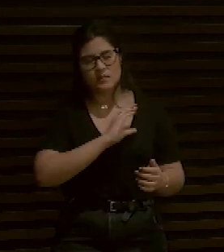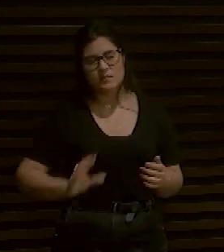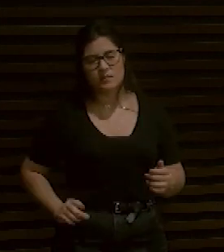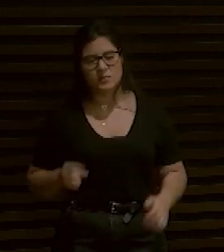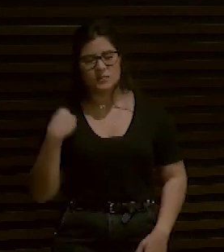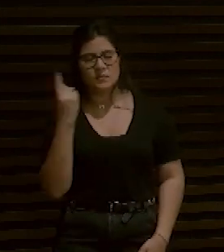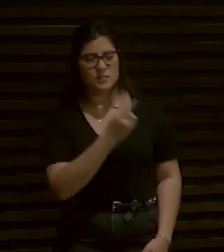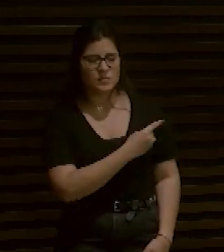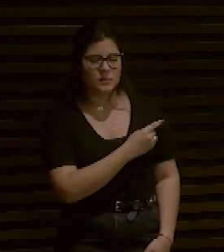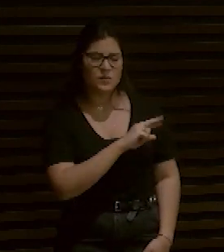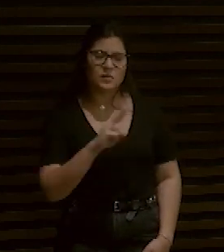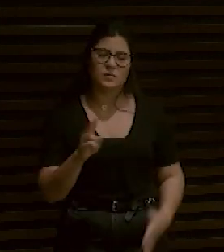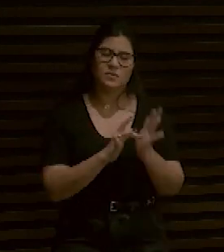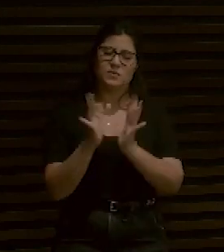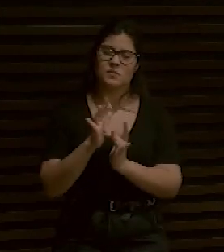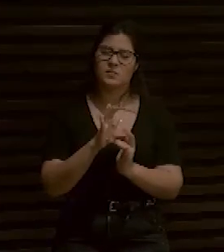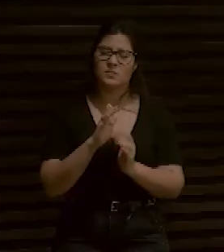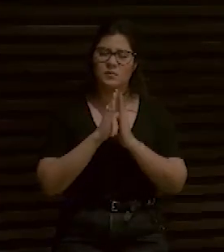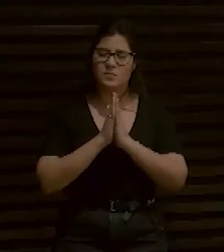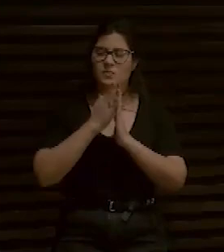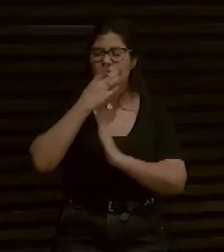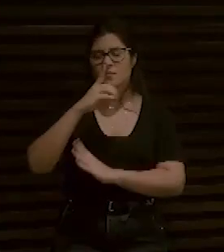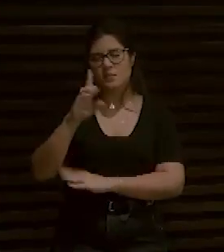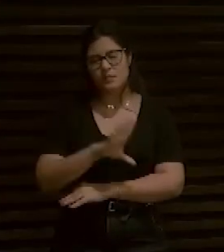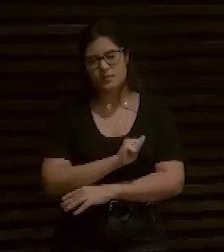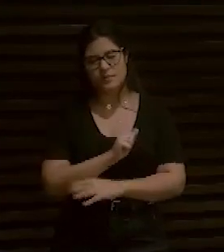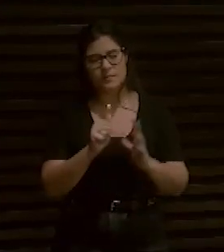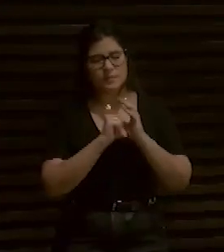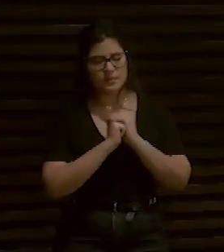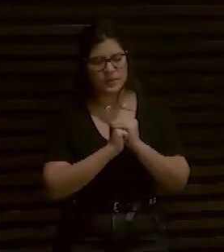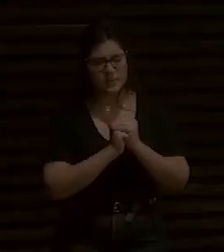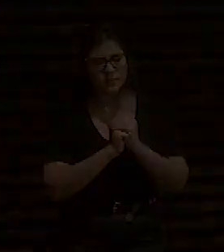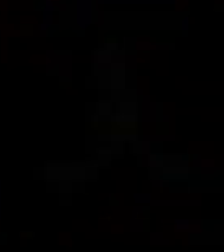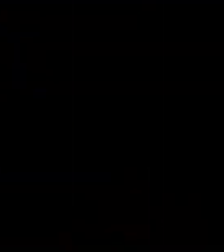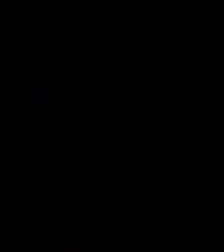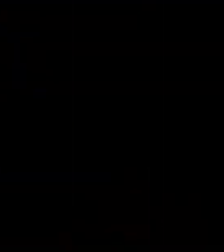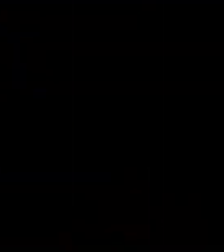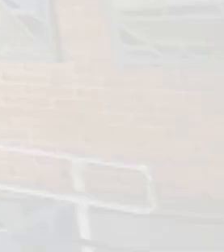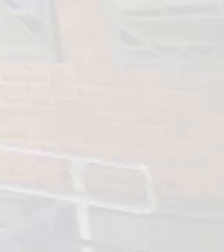nós. Em nome de Jesus nós oramos a Ti, Paizinho amado. Amém e amém.